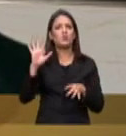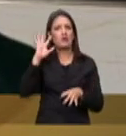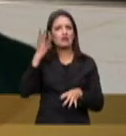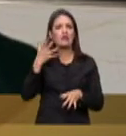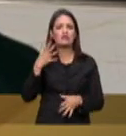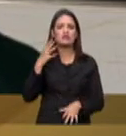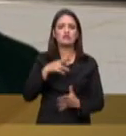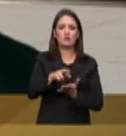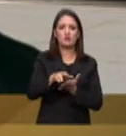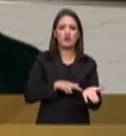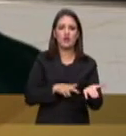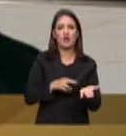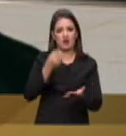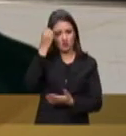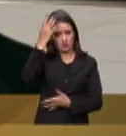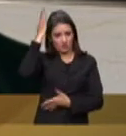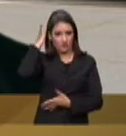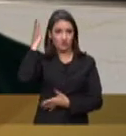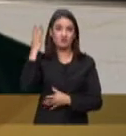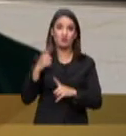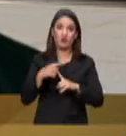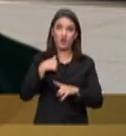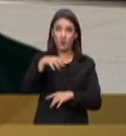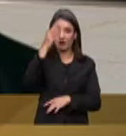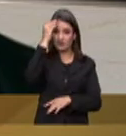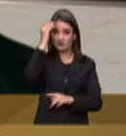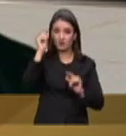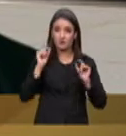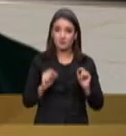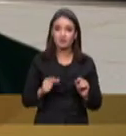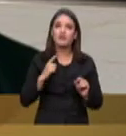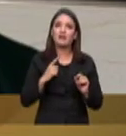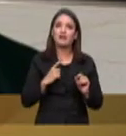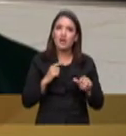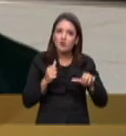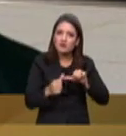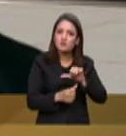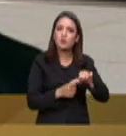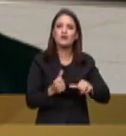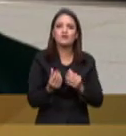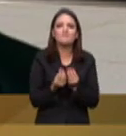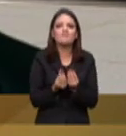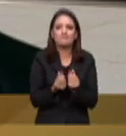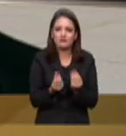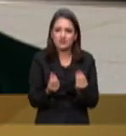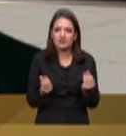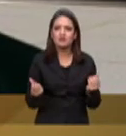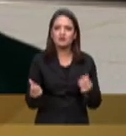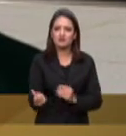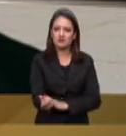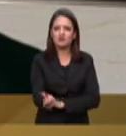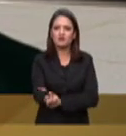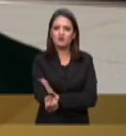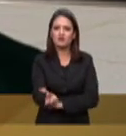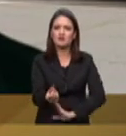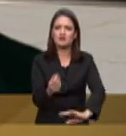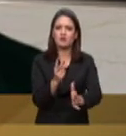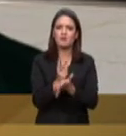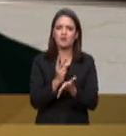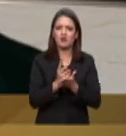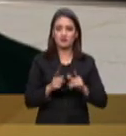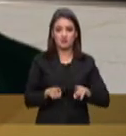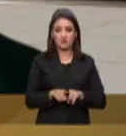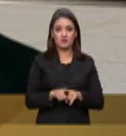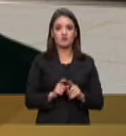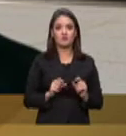por entender que, não obstante as sensíveis mudanças e, sem dúvida nenhuma, os fundamentos trazidos